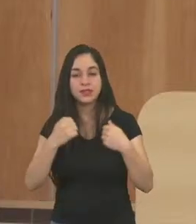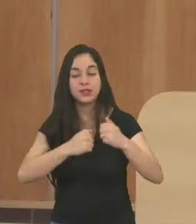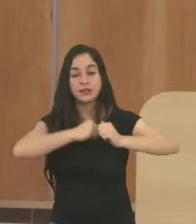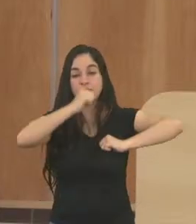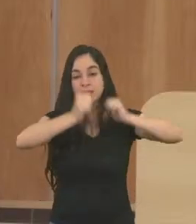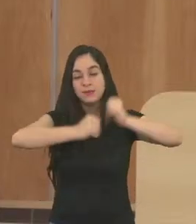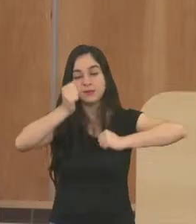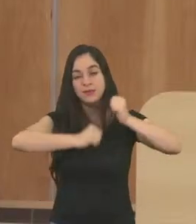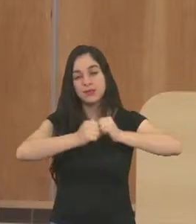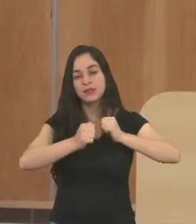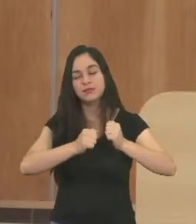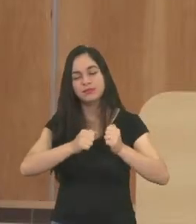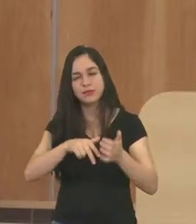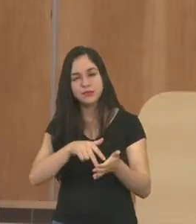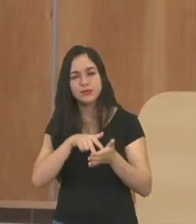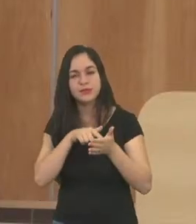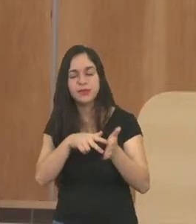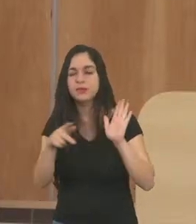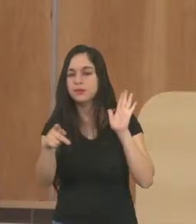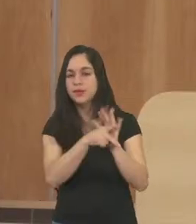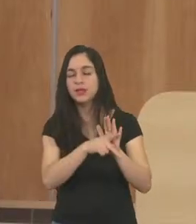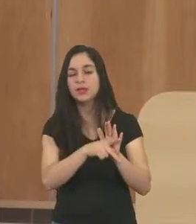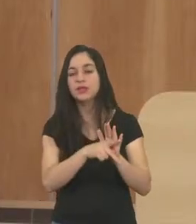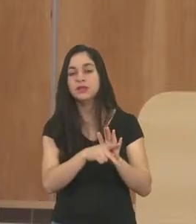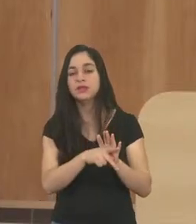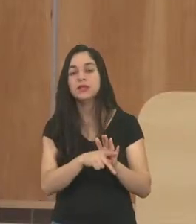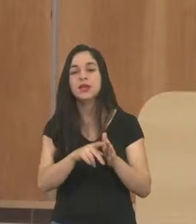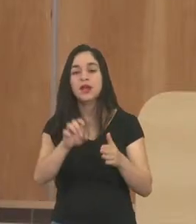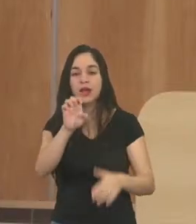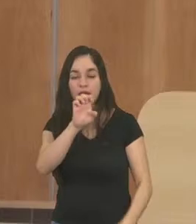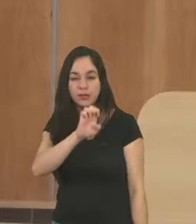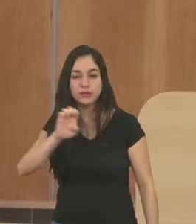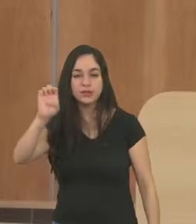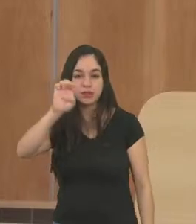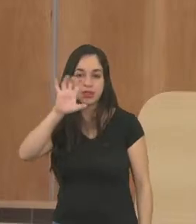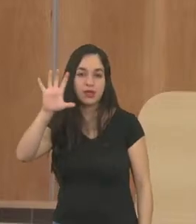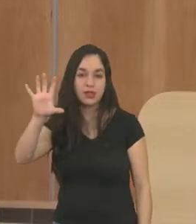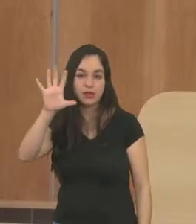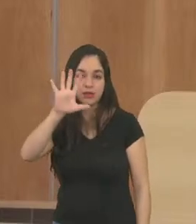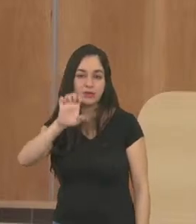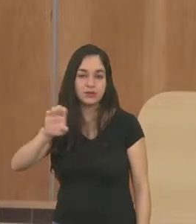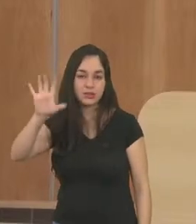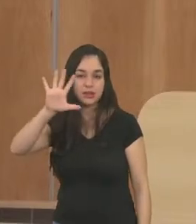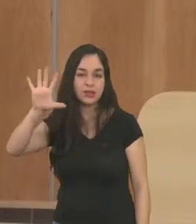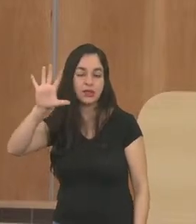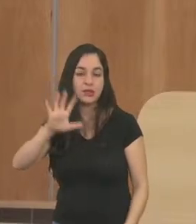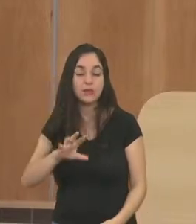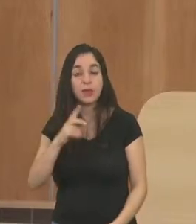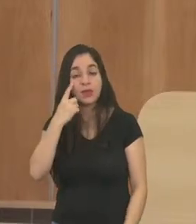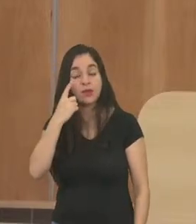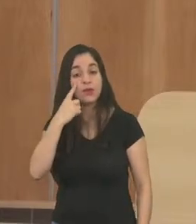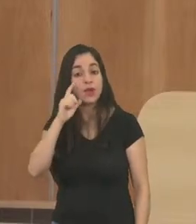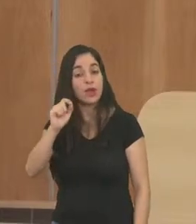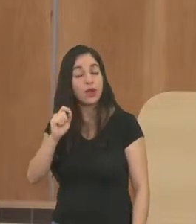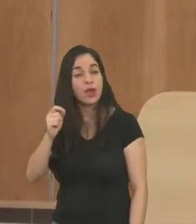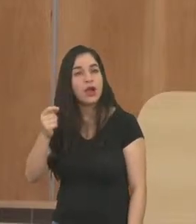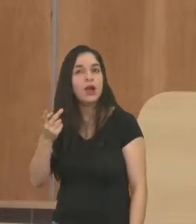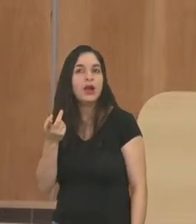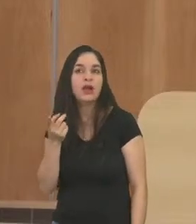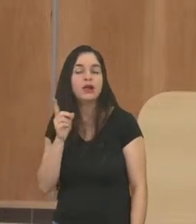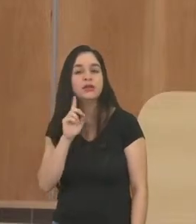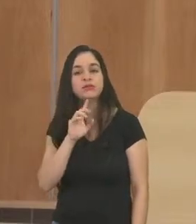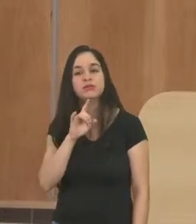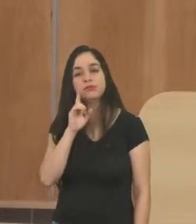permanecer, tem que ser do Estado. Jamais vocês vão ver em nenhum outro país, como por exemplo Estados Unidos ou China,